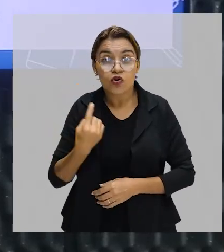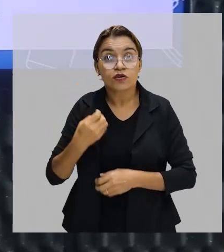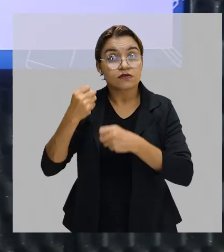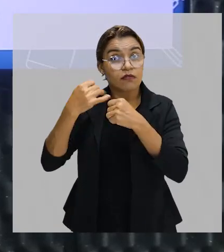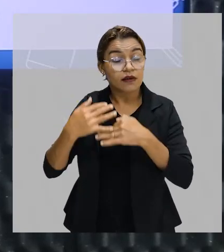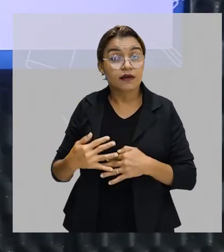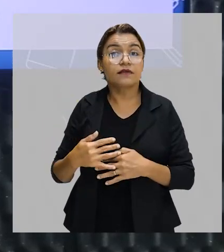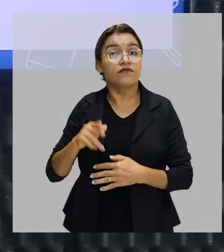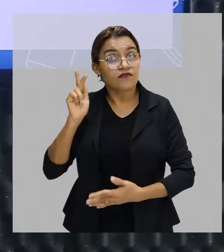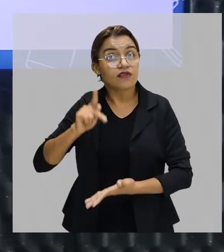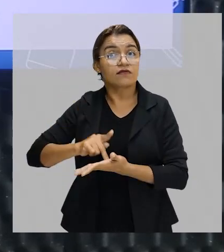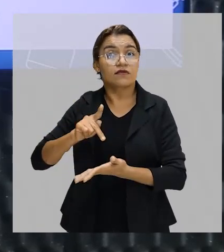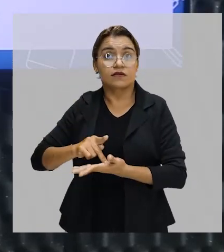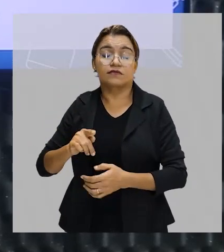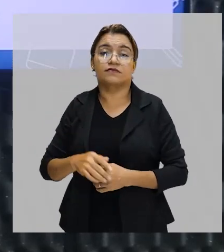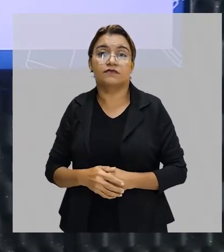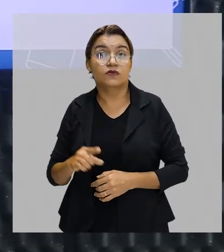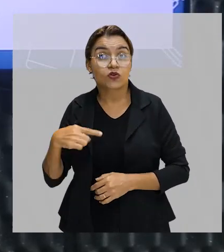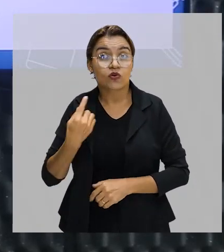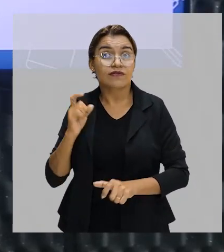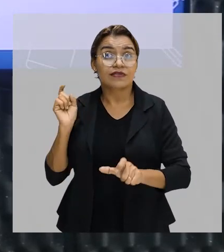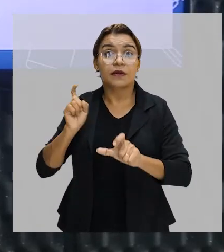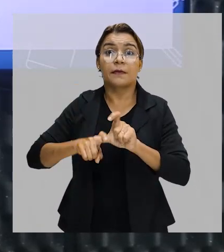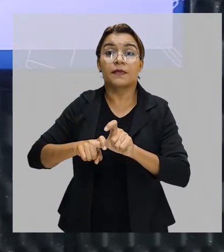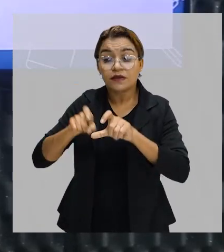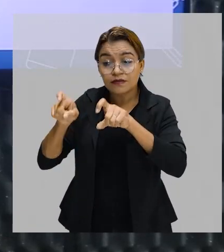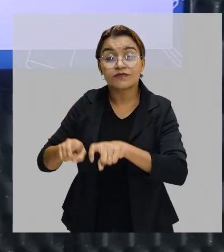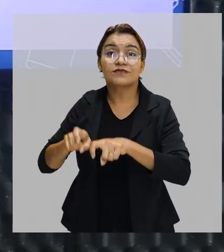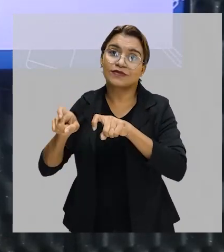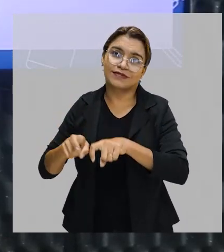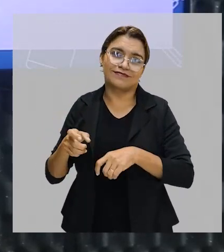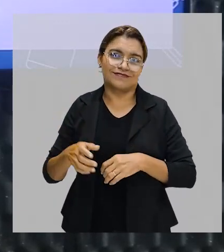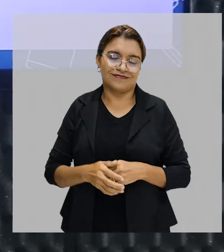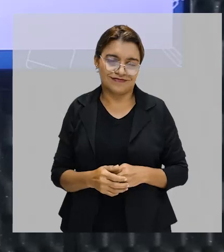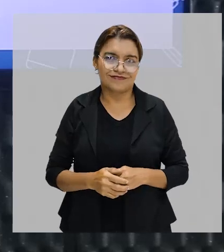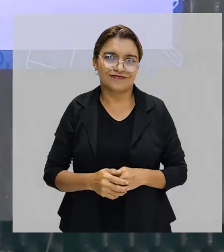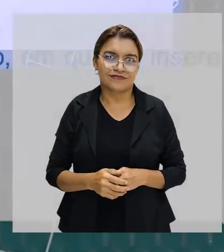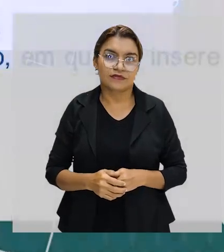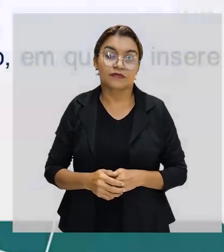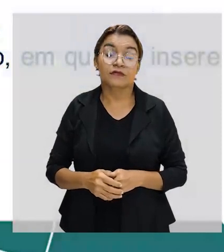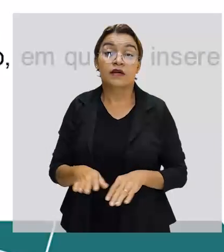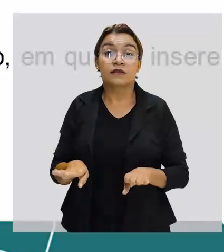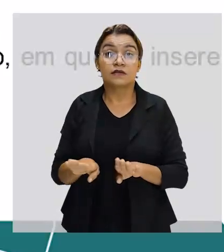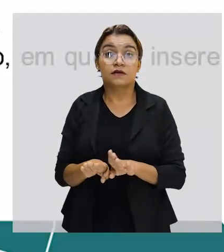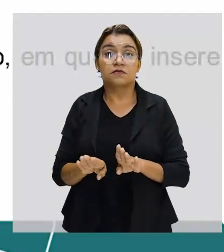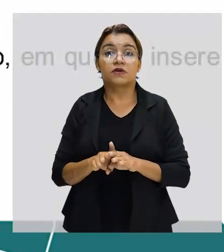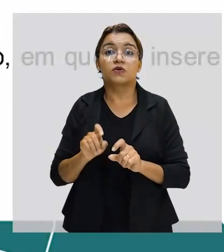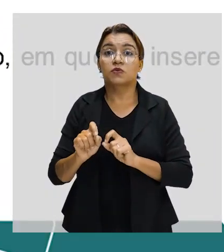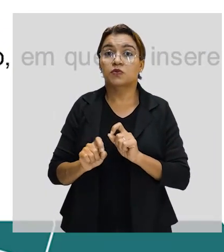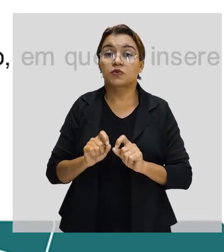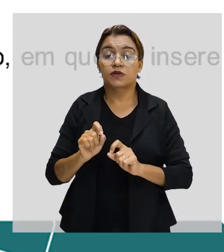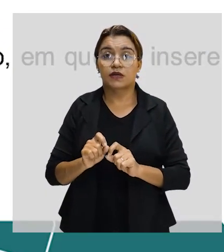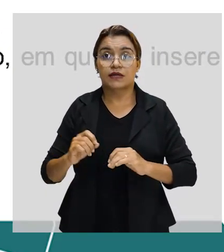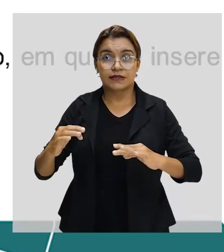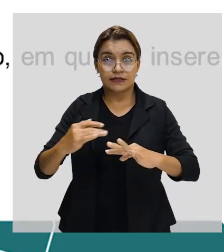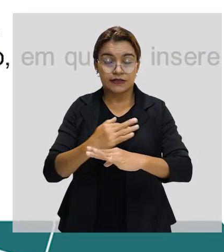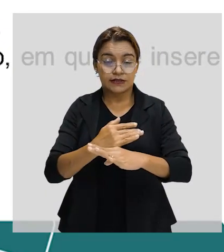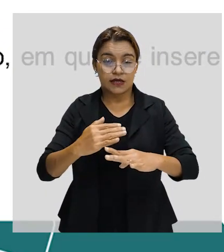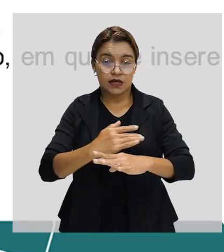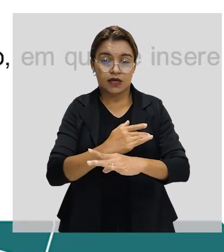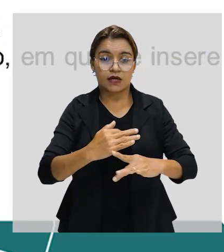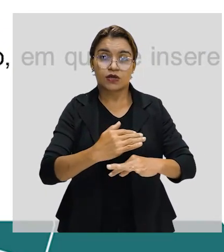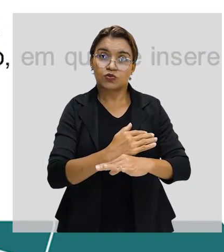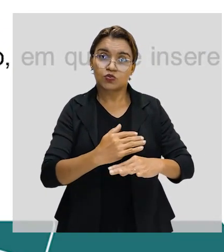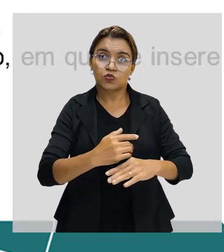E é verdade. Nós dependemos do agrário. Mas também centros urbanos marcados